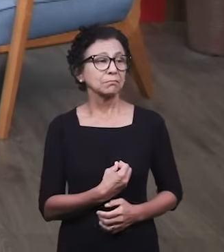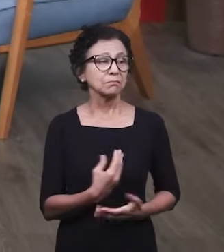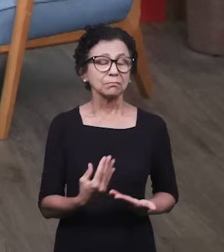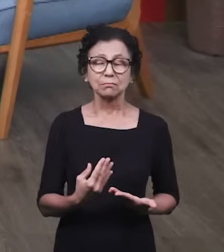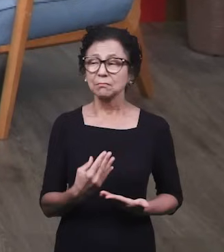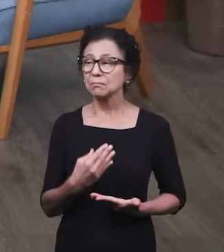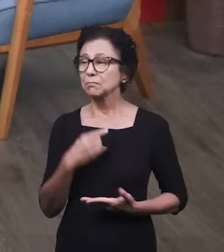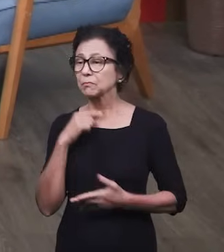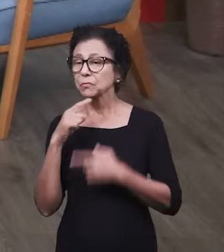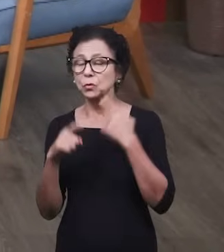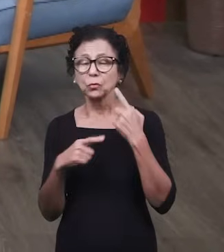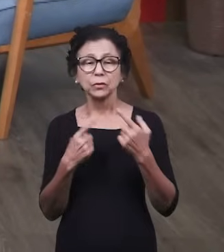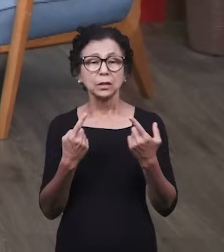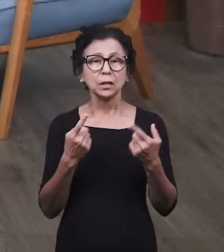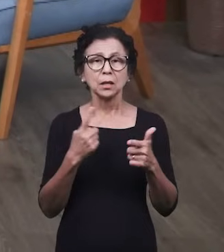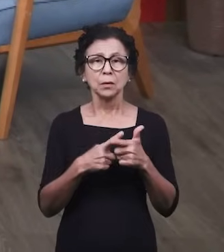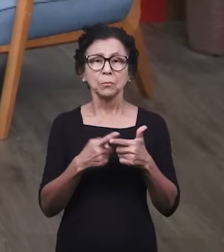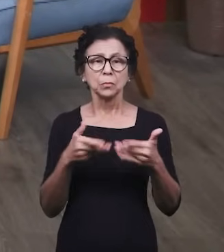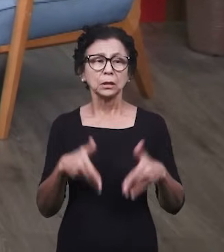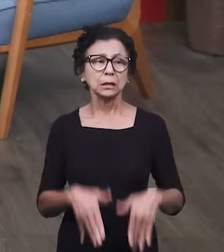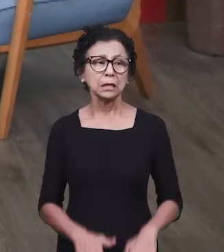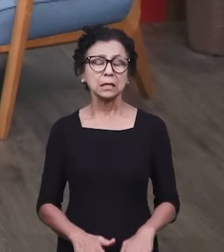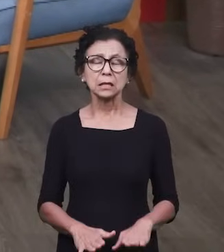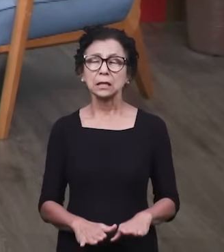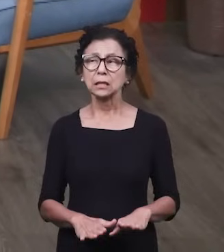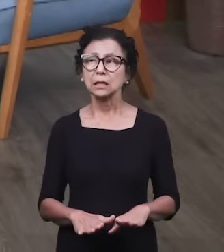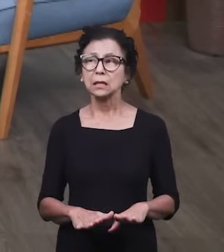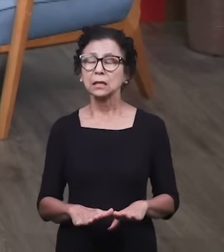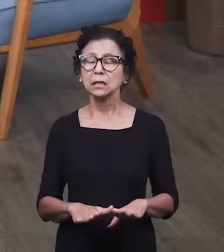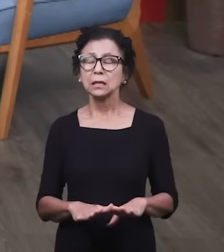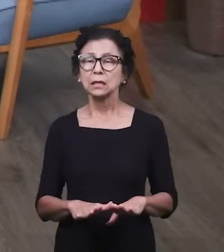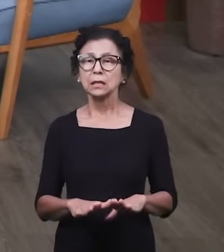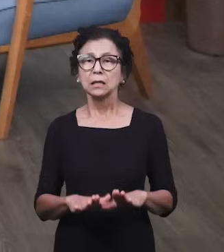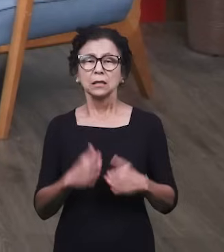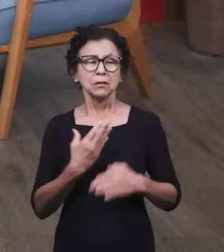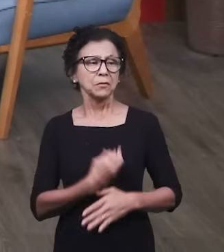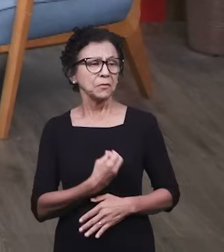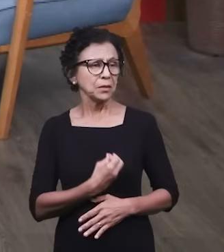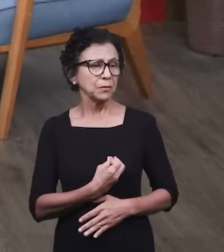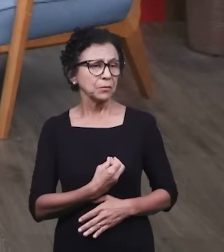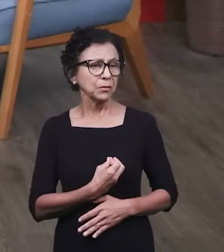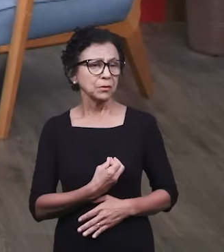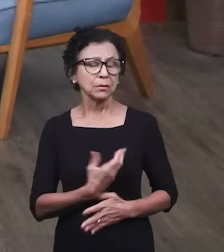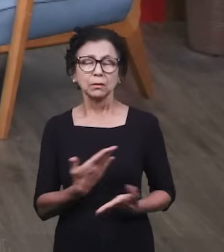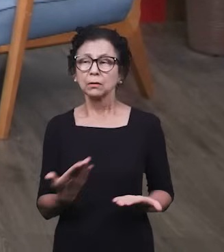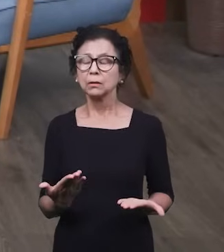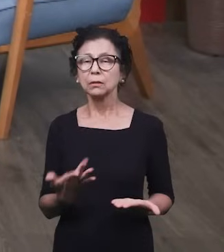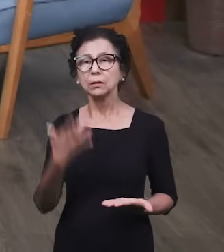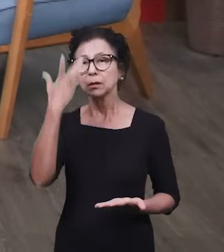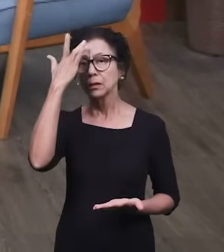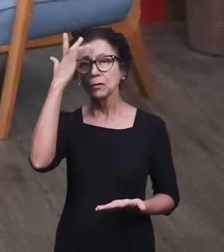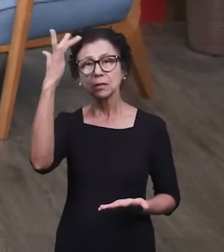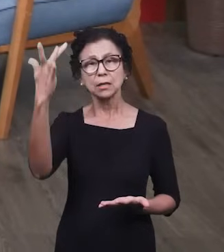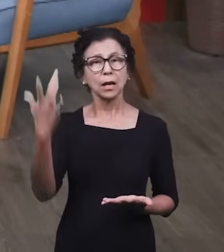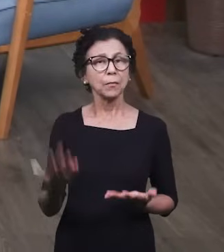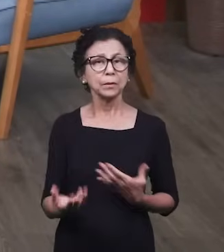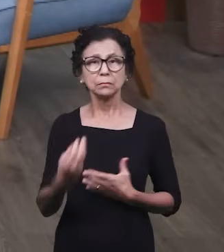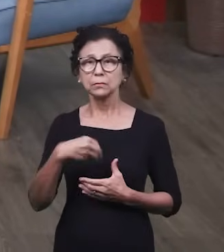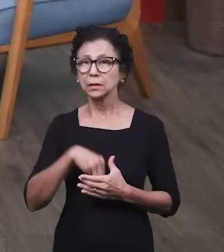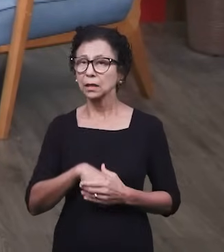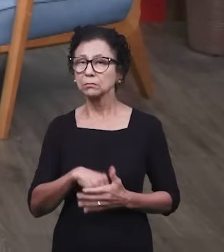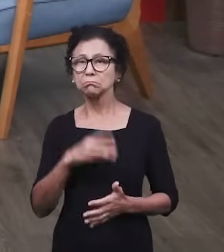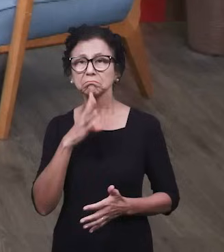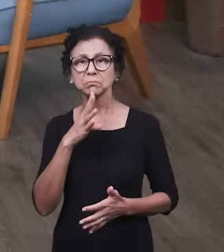estão, de onde vieram, para onde vão, porque falta a luz. Quando entra a luz, a